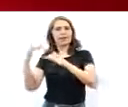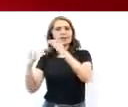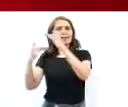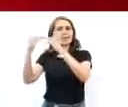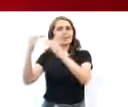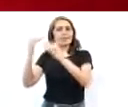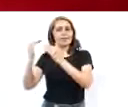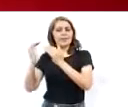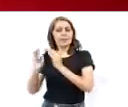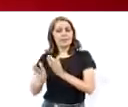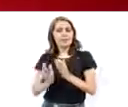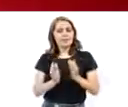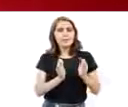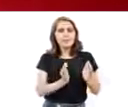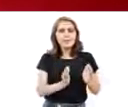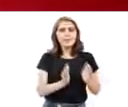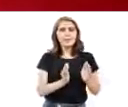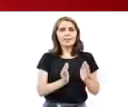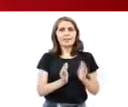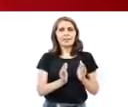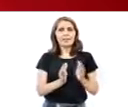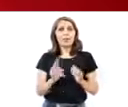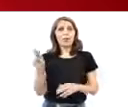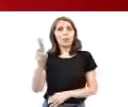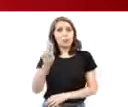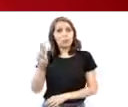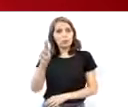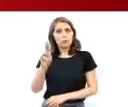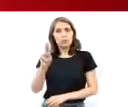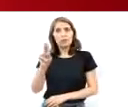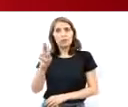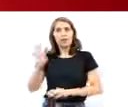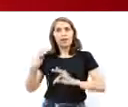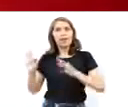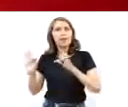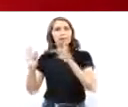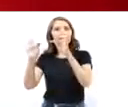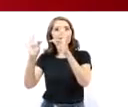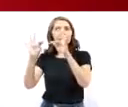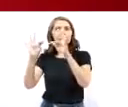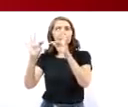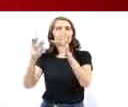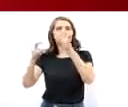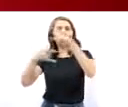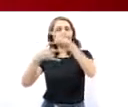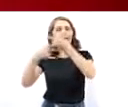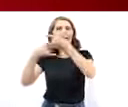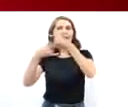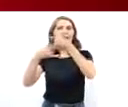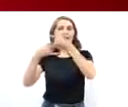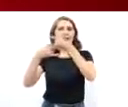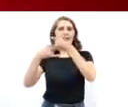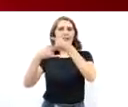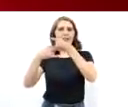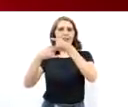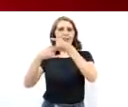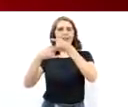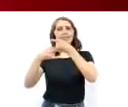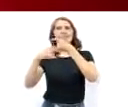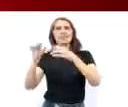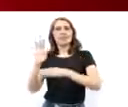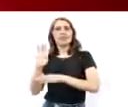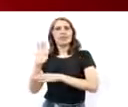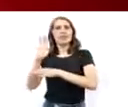utilizar os meios tecnológicos, como as lives, para dar continuidade ao nosso processo. O que é importante,